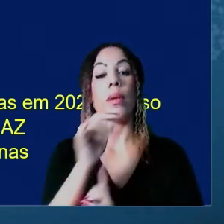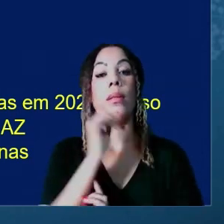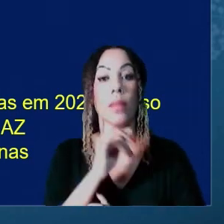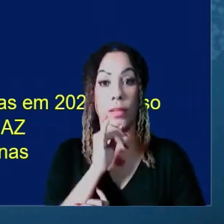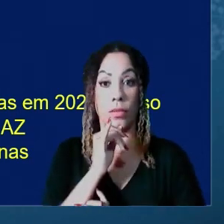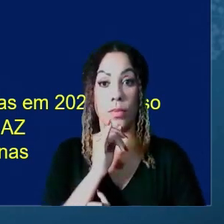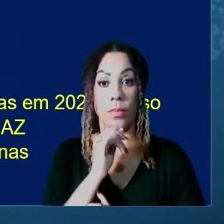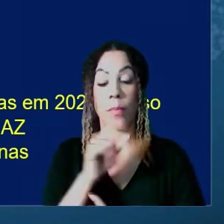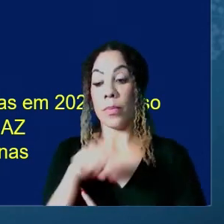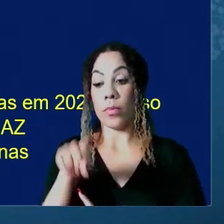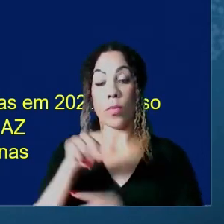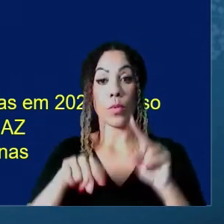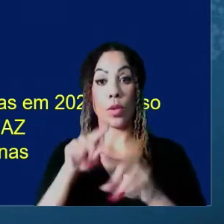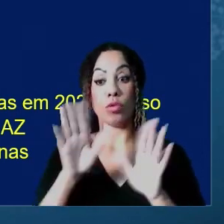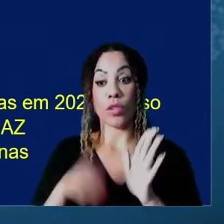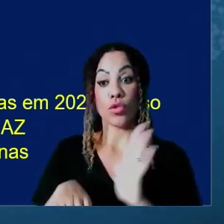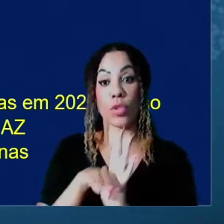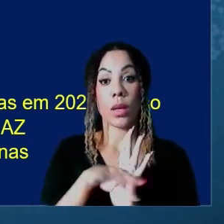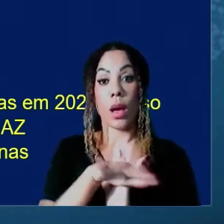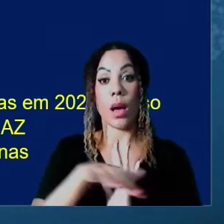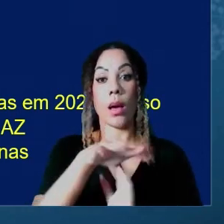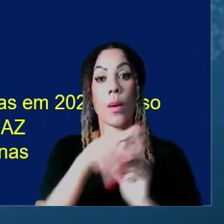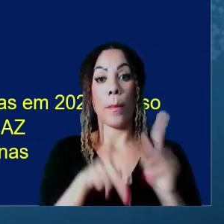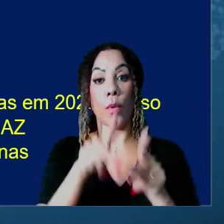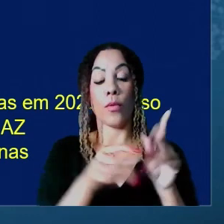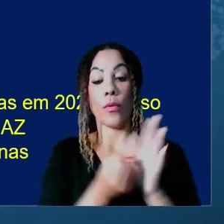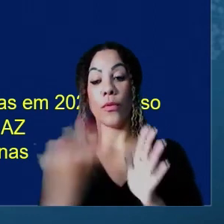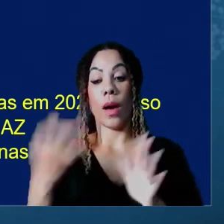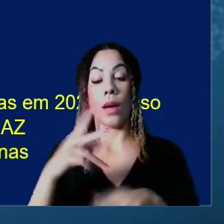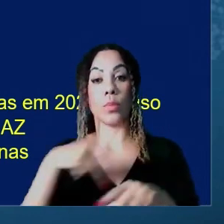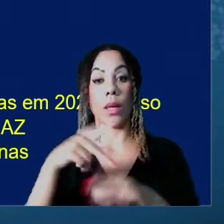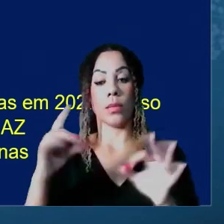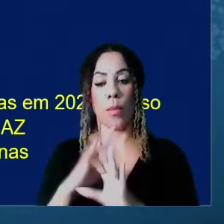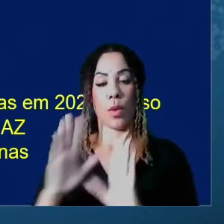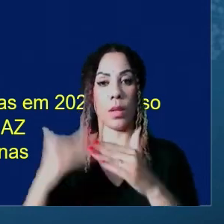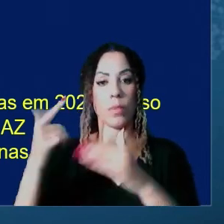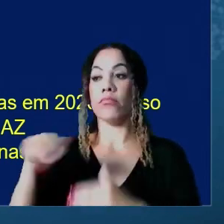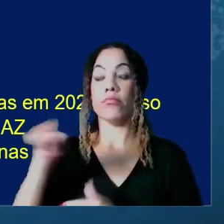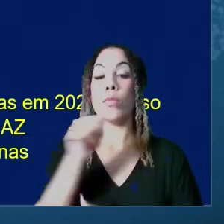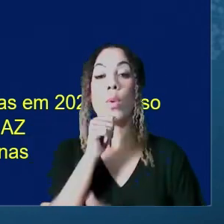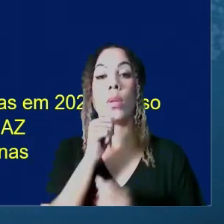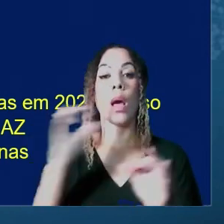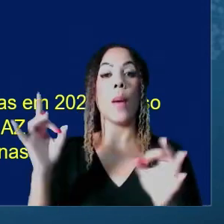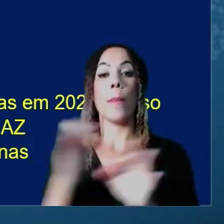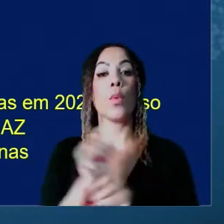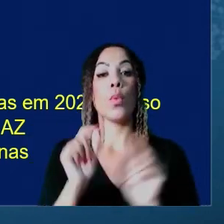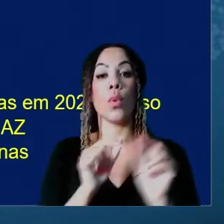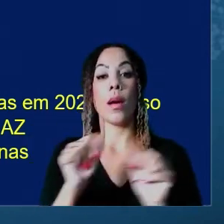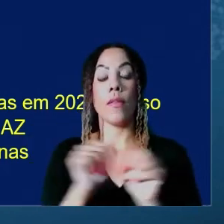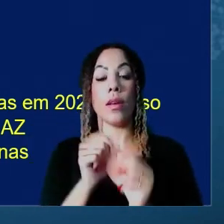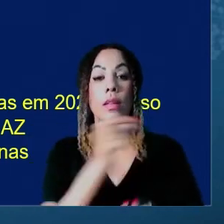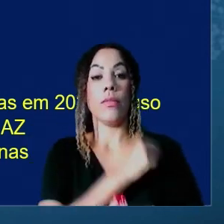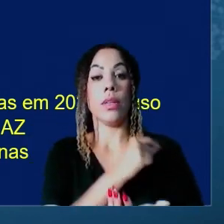produtos chegando à população, vários países desenvolvidos não estavam prontos para fazer uma vacinação em